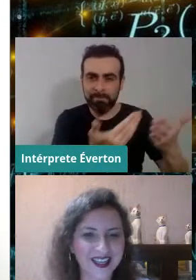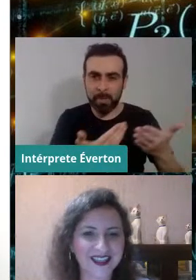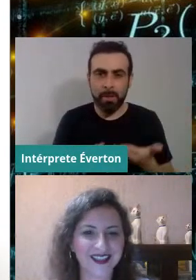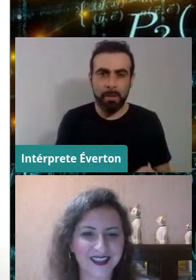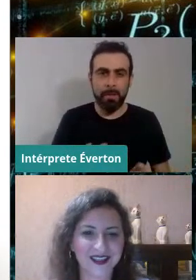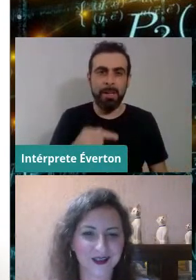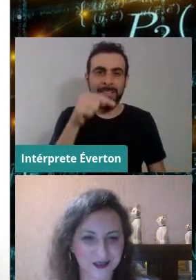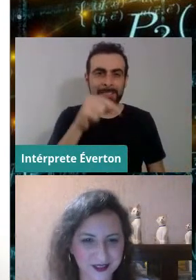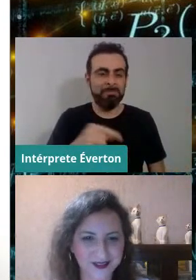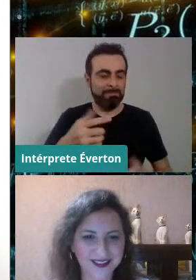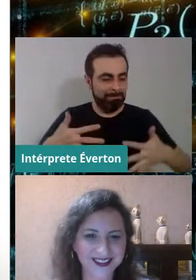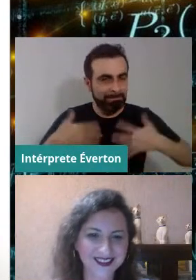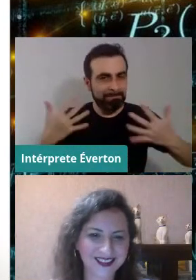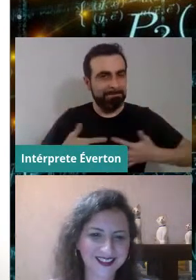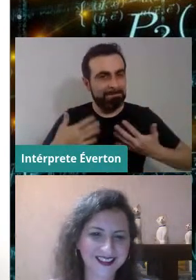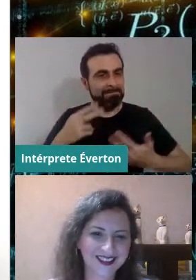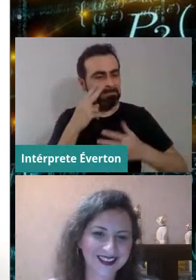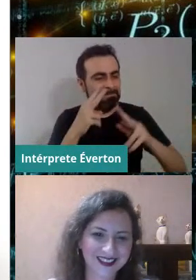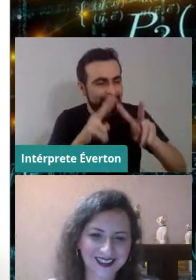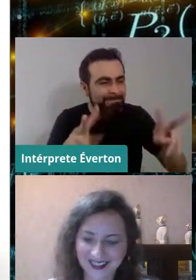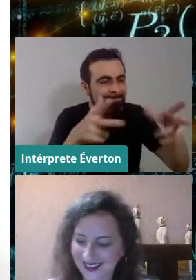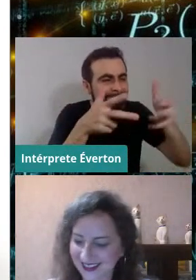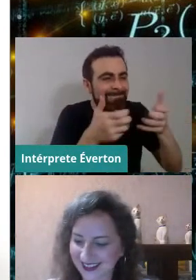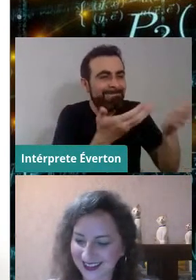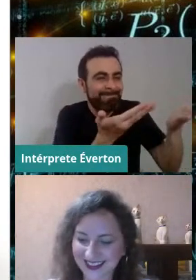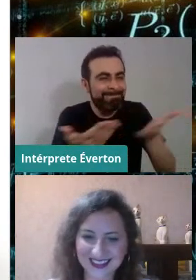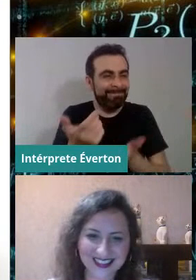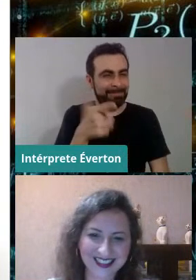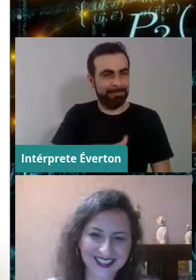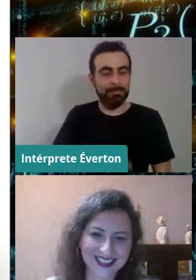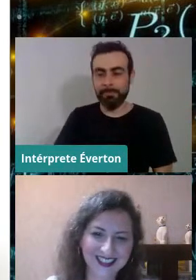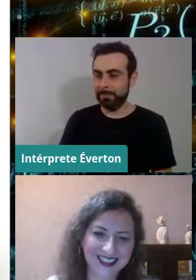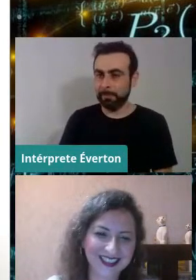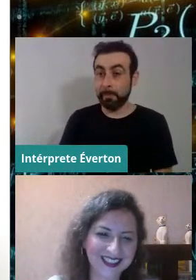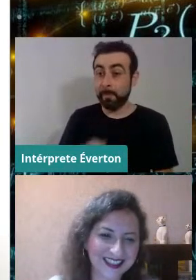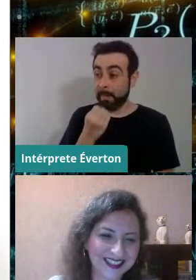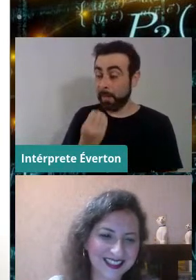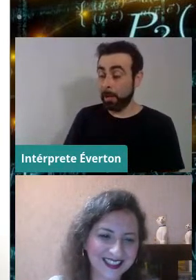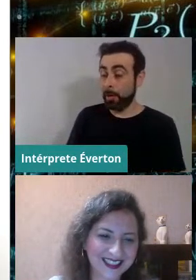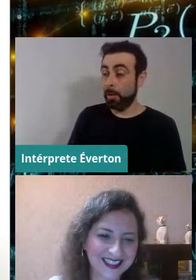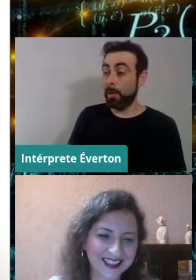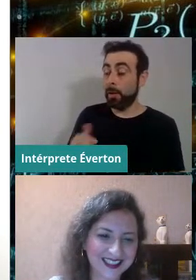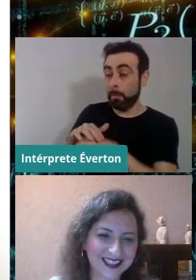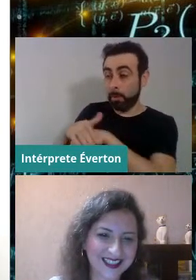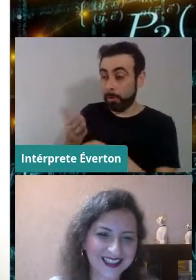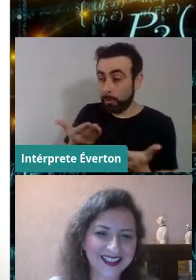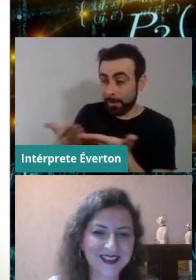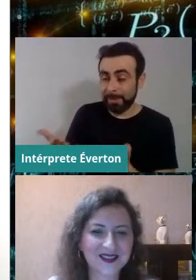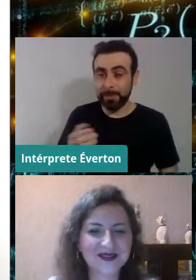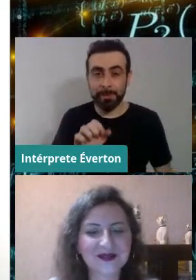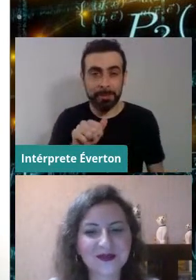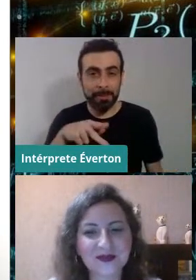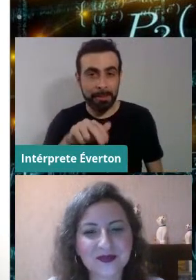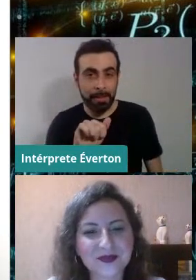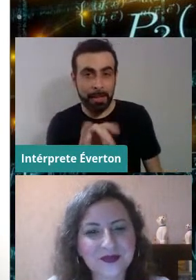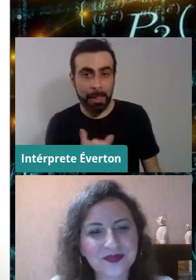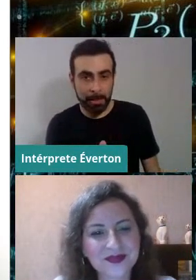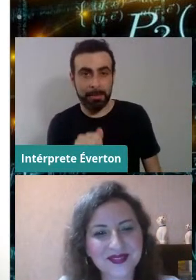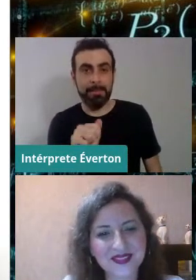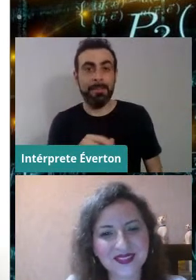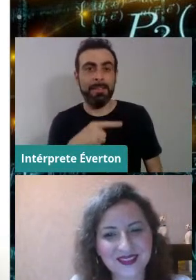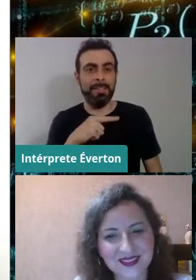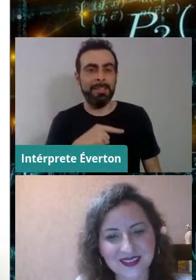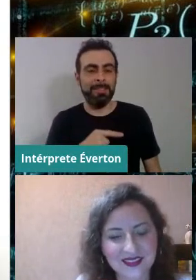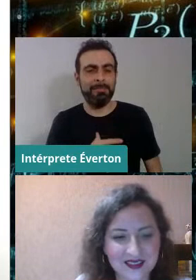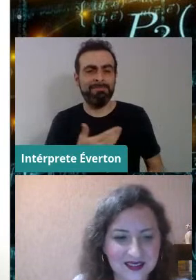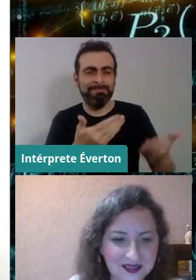que alegria revê-lo. Muito boa noite, obrigado, Anália, pelo convite que me foi feito para estar aqui